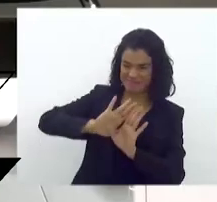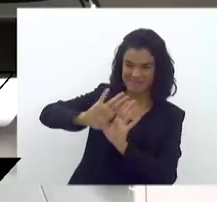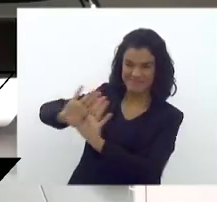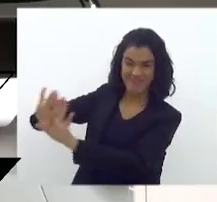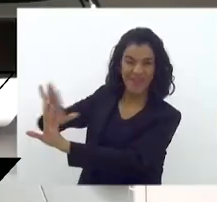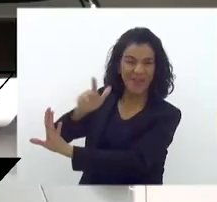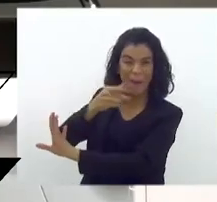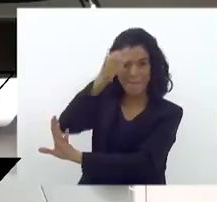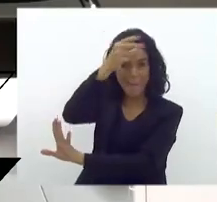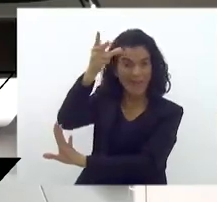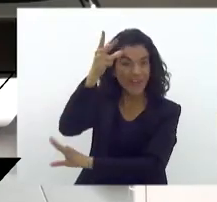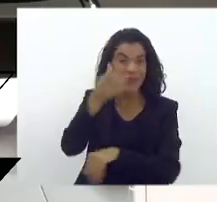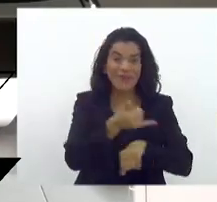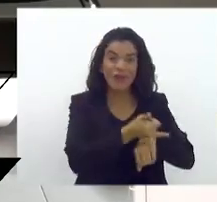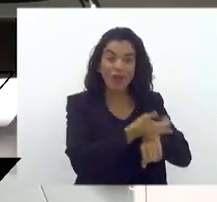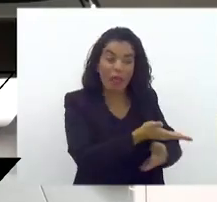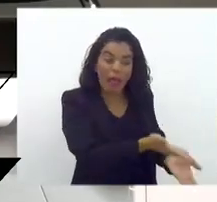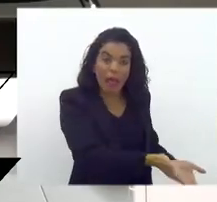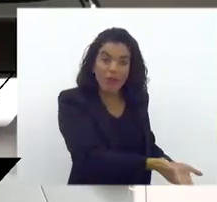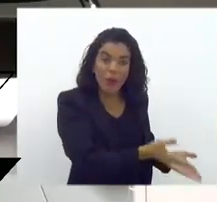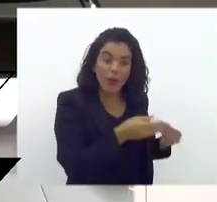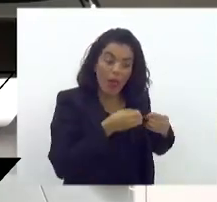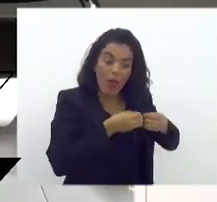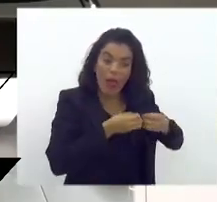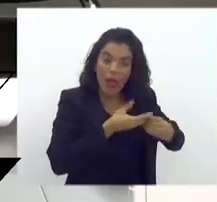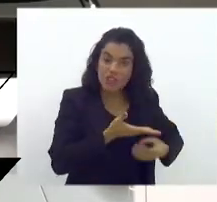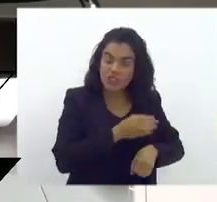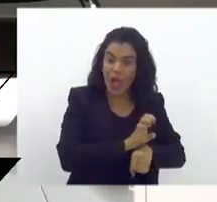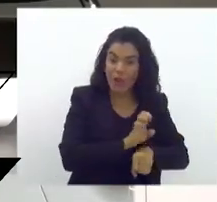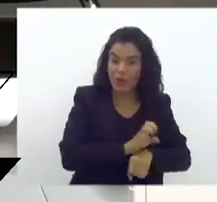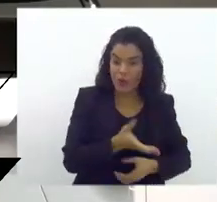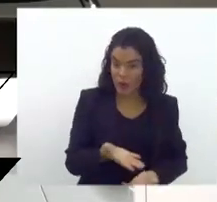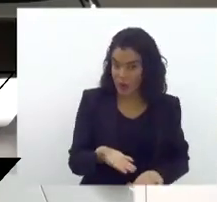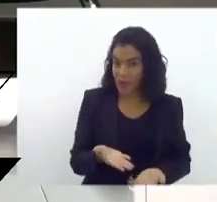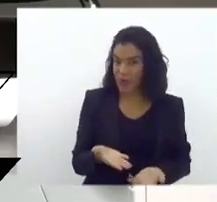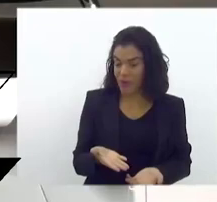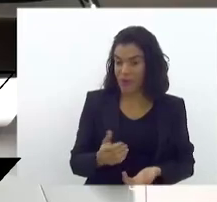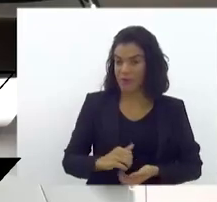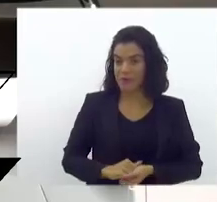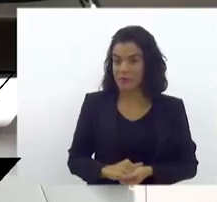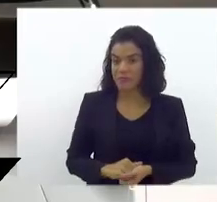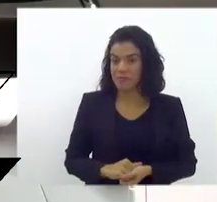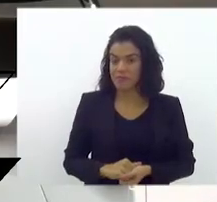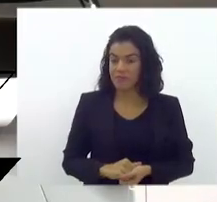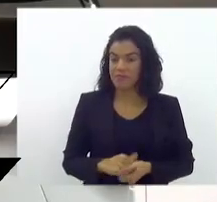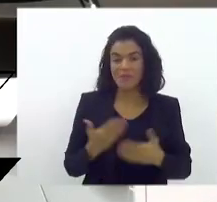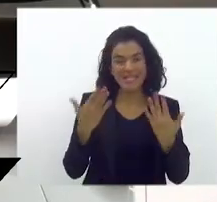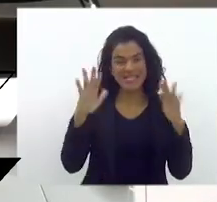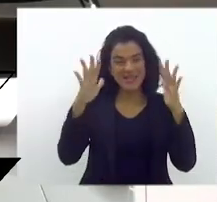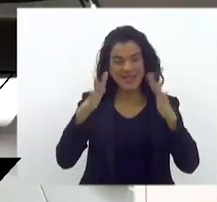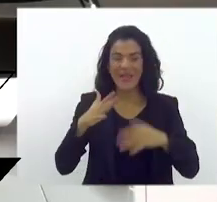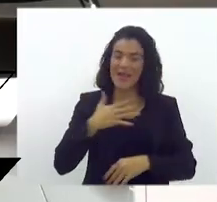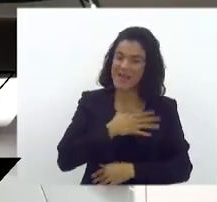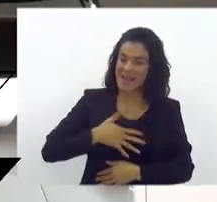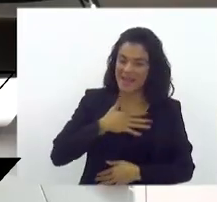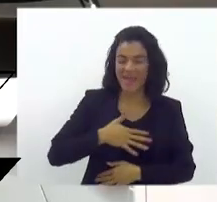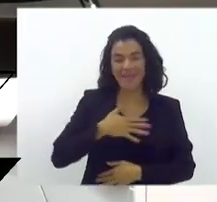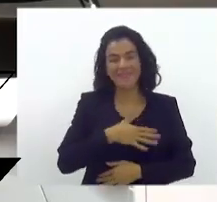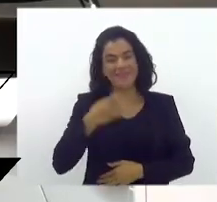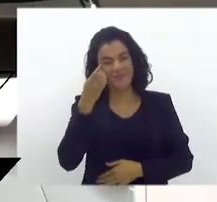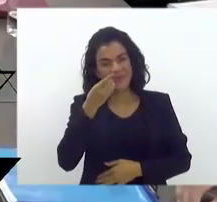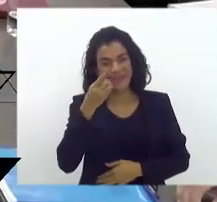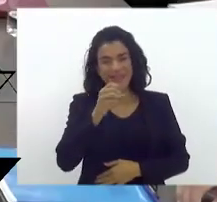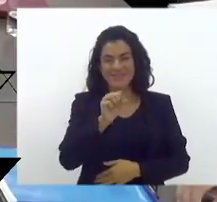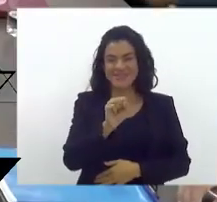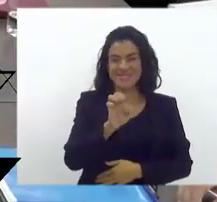da prefeitura de Volta Redonda. Búzios igual, deputado Luiz Paulo. Saudar a presença do deputado Serafini, saudei o deputado